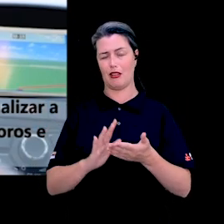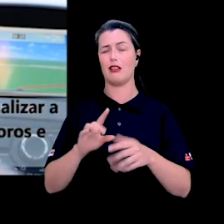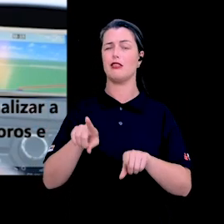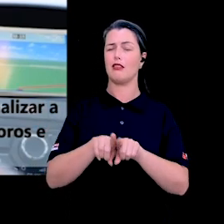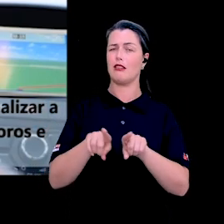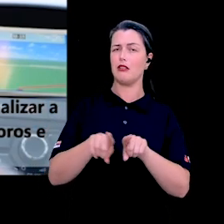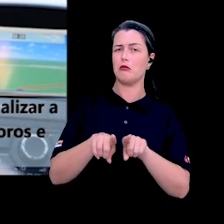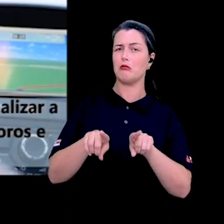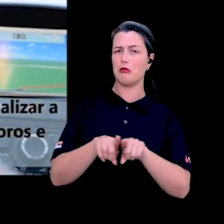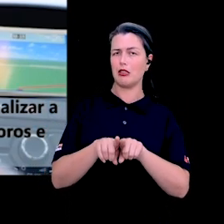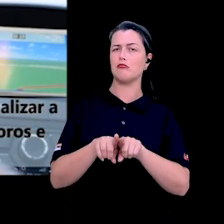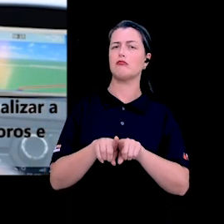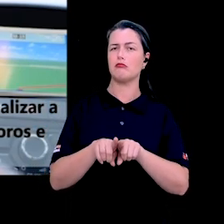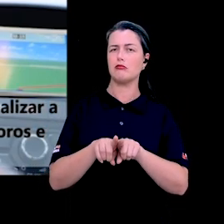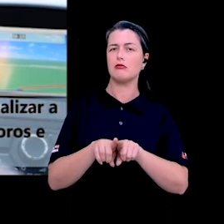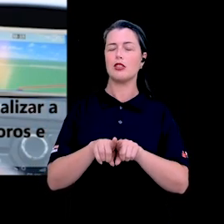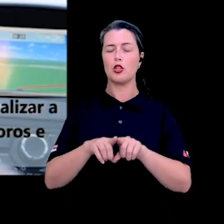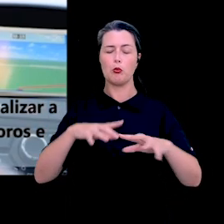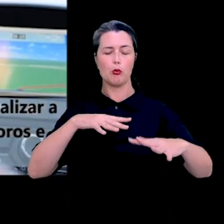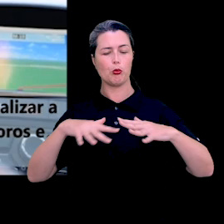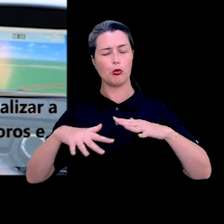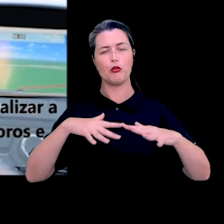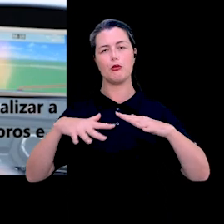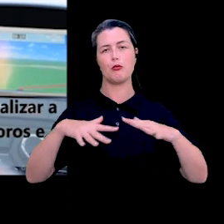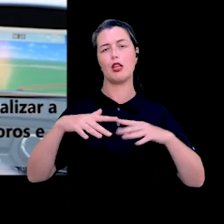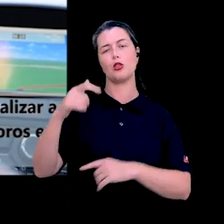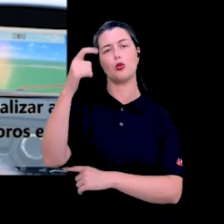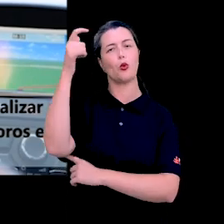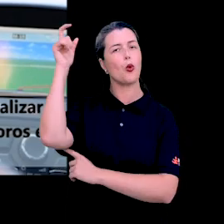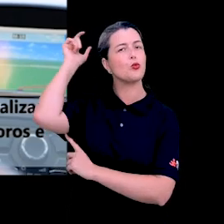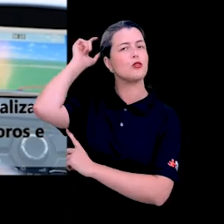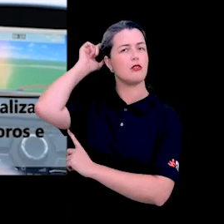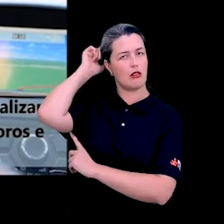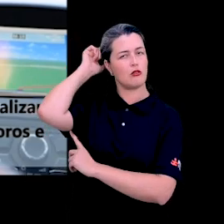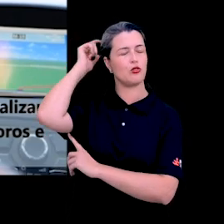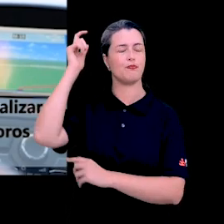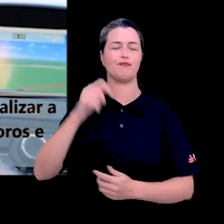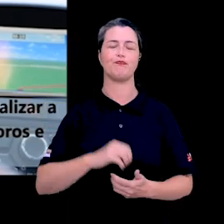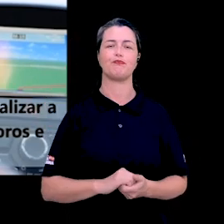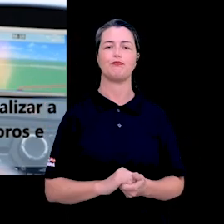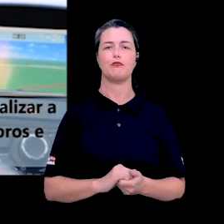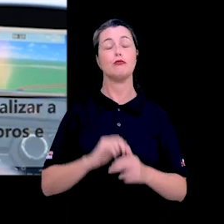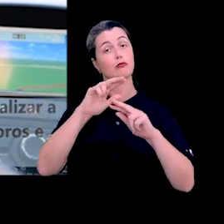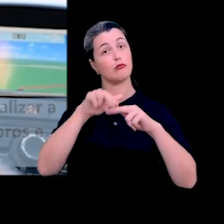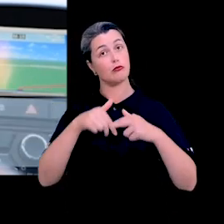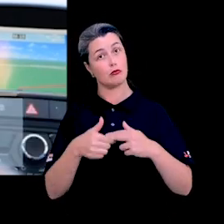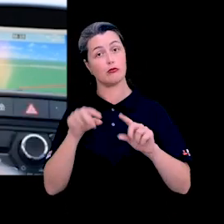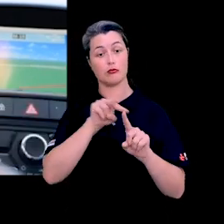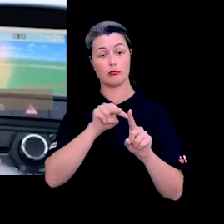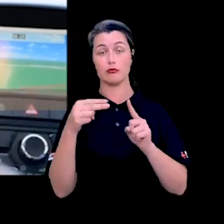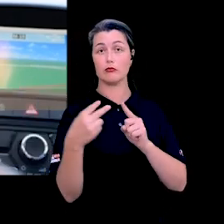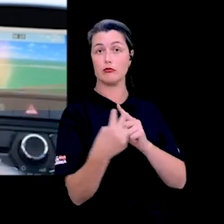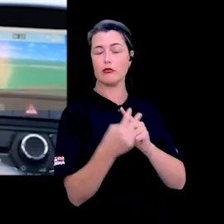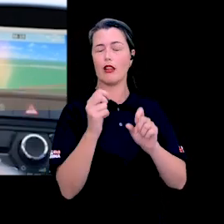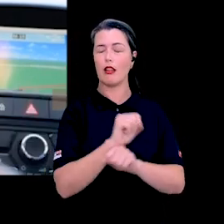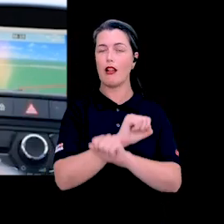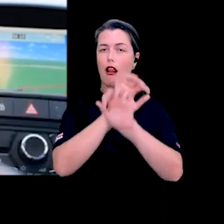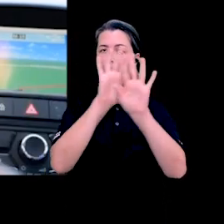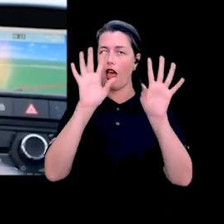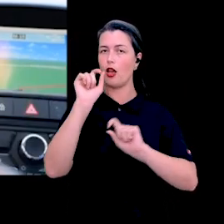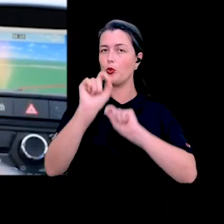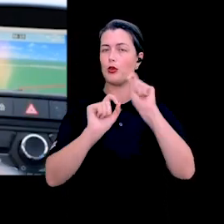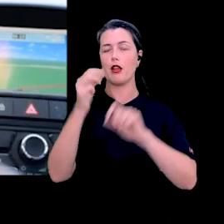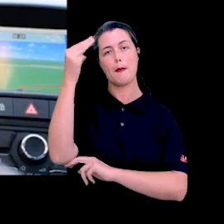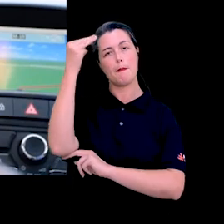entre outras atividades que envolvem diversos mecanismos não conscientes. Dessa forma, vendo